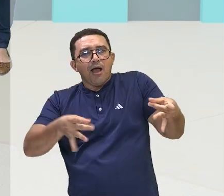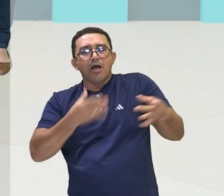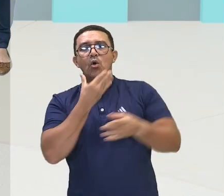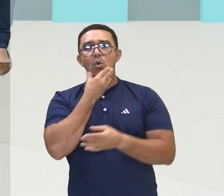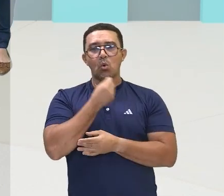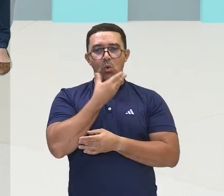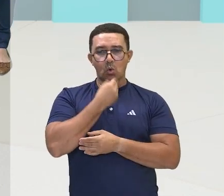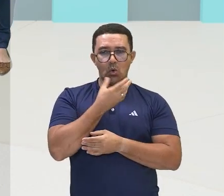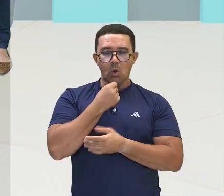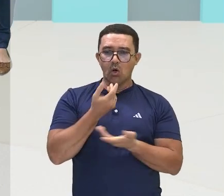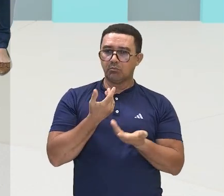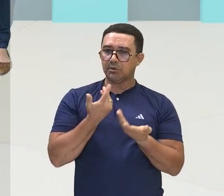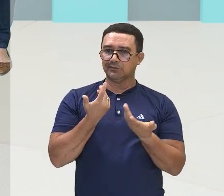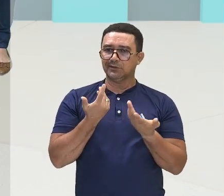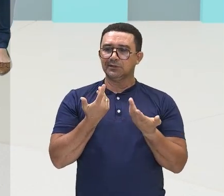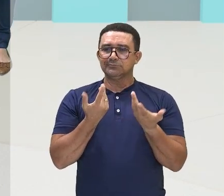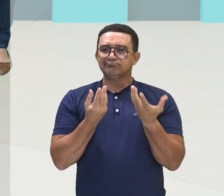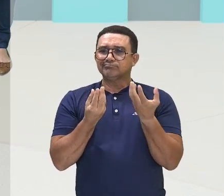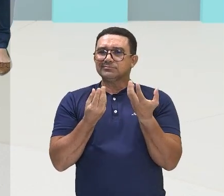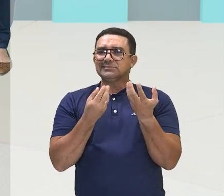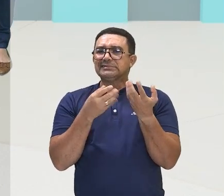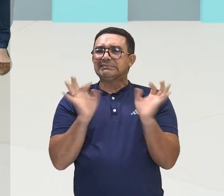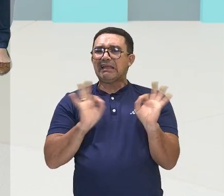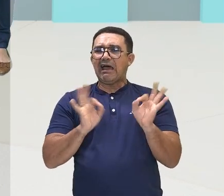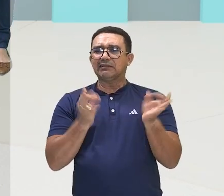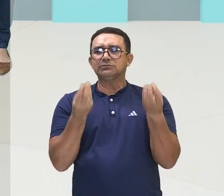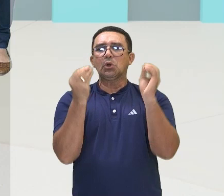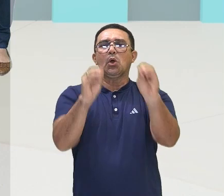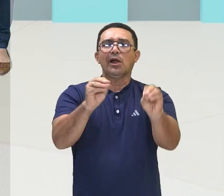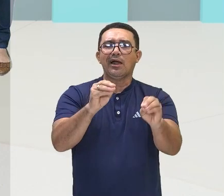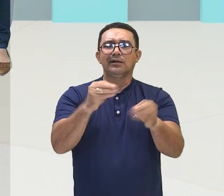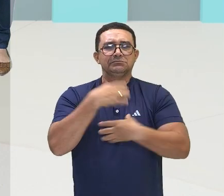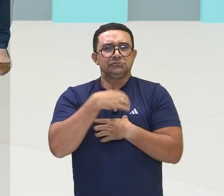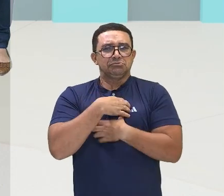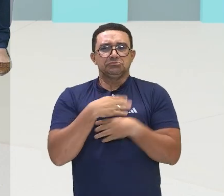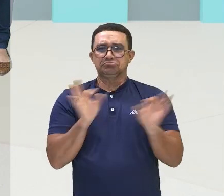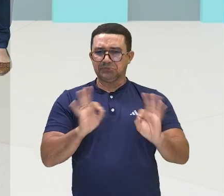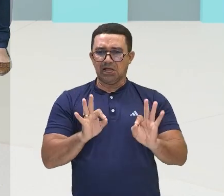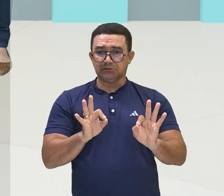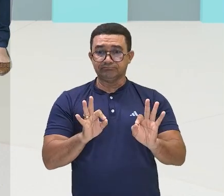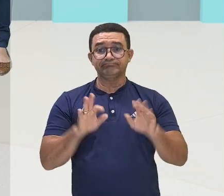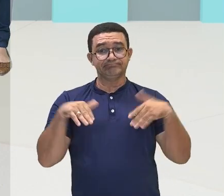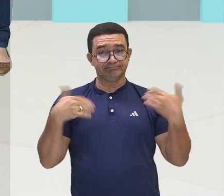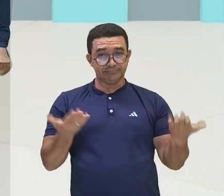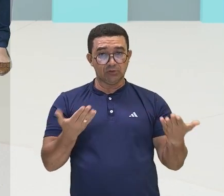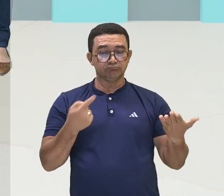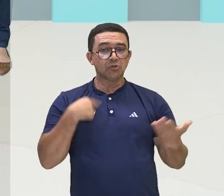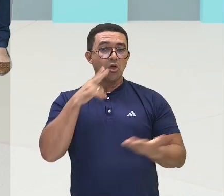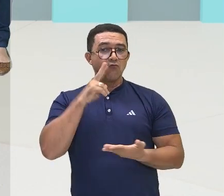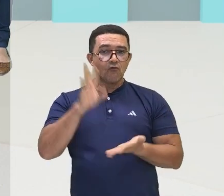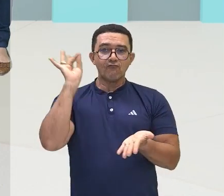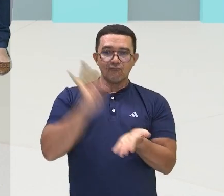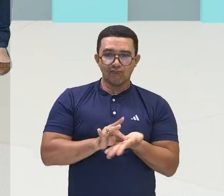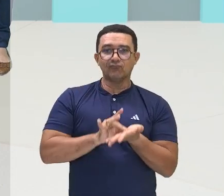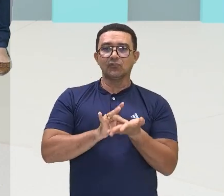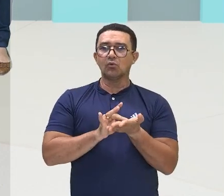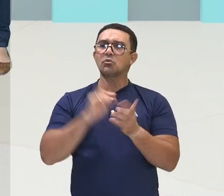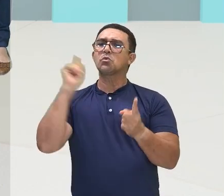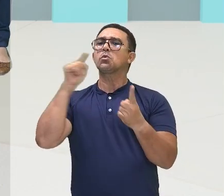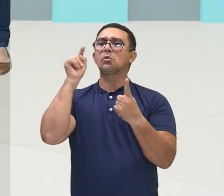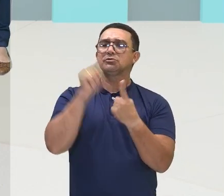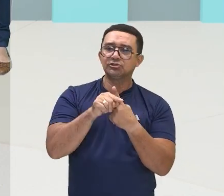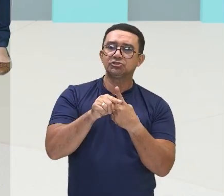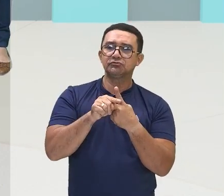eu colocar os meus sentimentos, sem ter o sentimentalismo, então eu vou olhar a realidade de forma objetiva, de